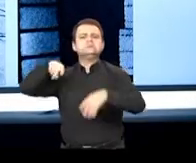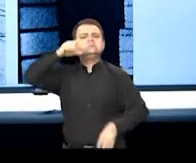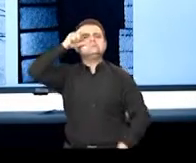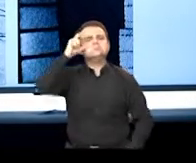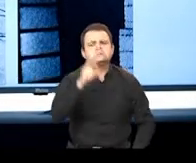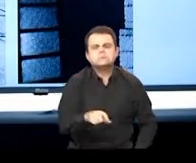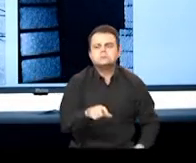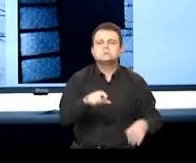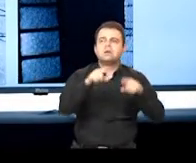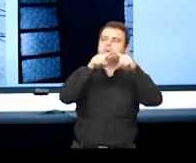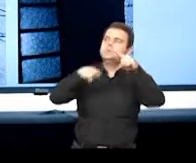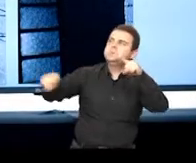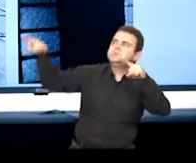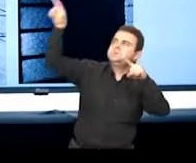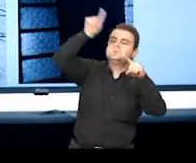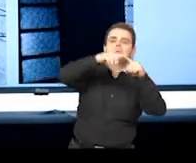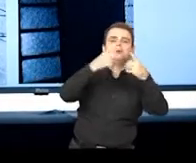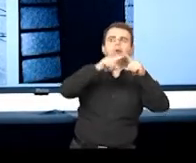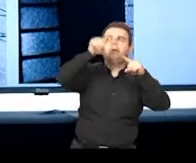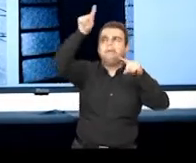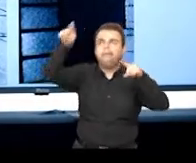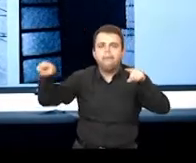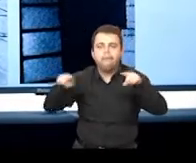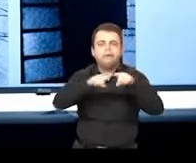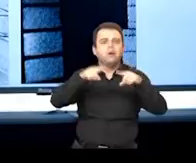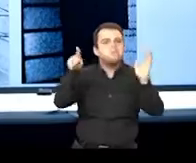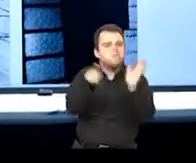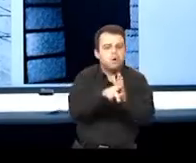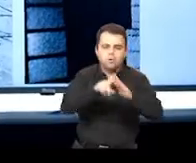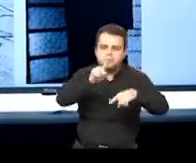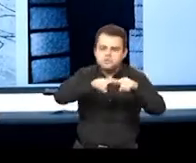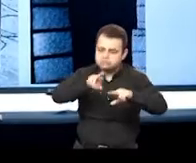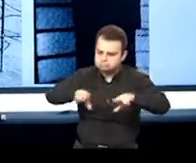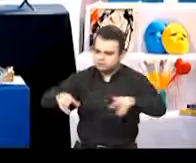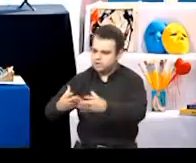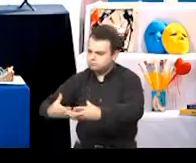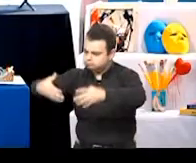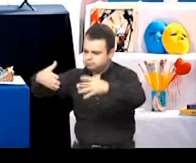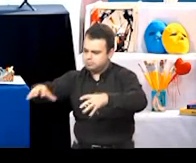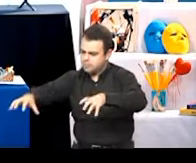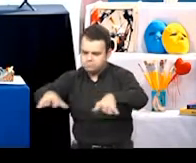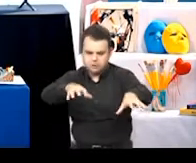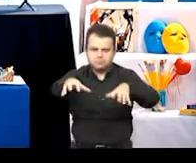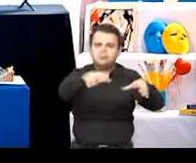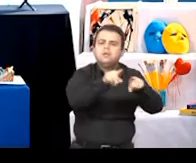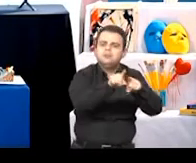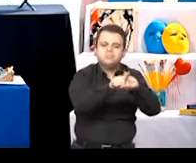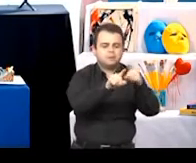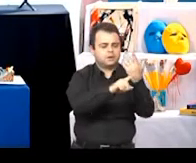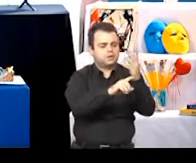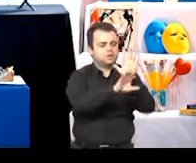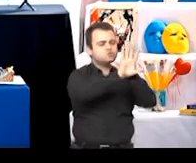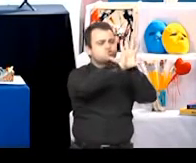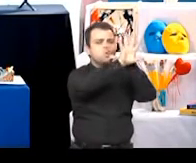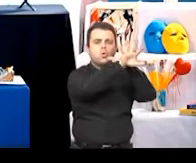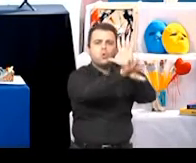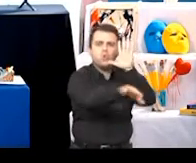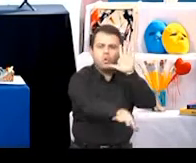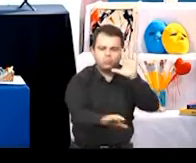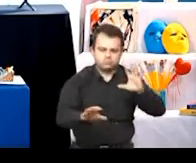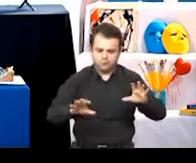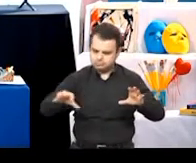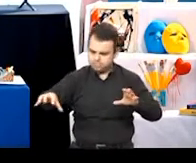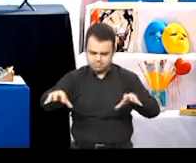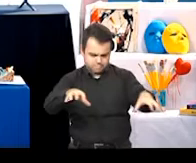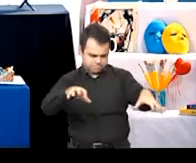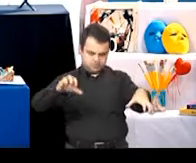em explorar as formas dos objetos, assim como as formas que as sombras projetadas dos objetos criavam